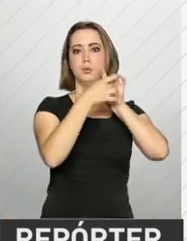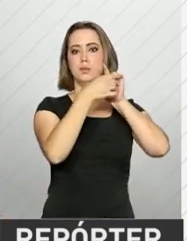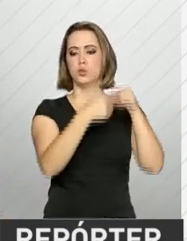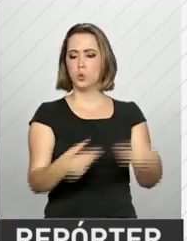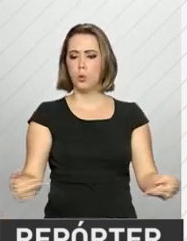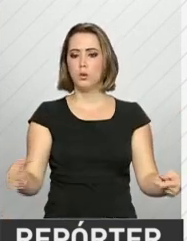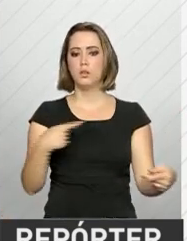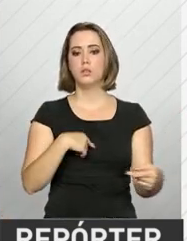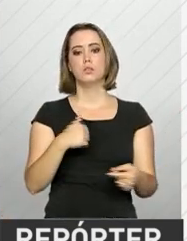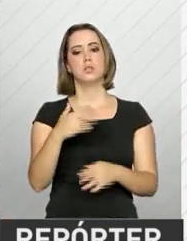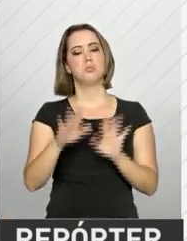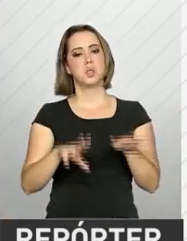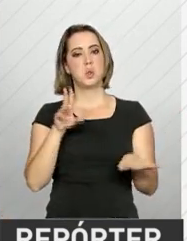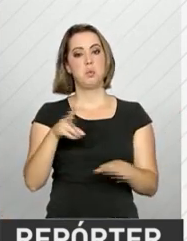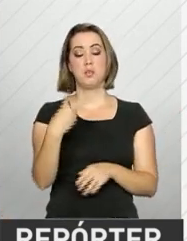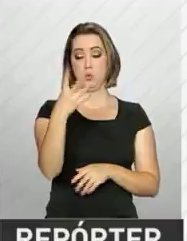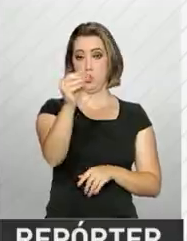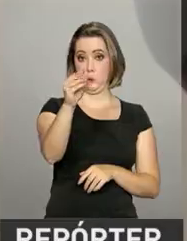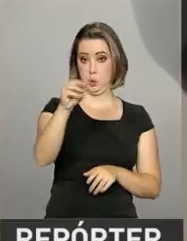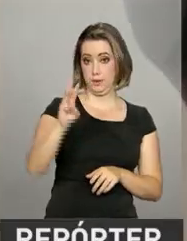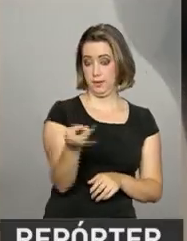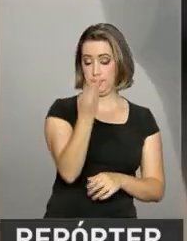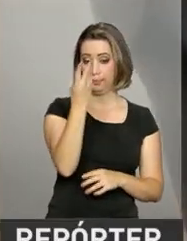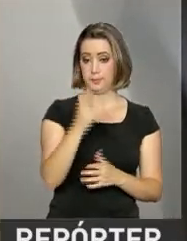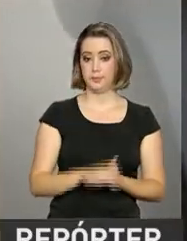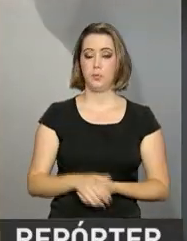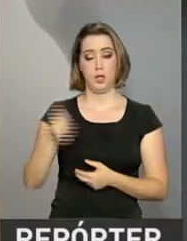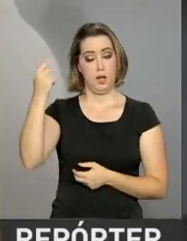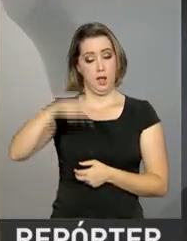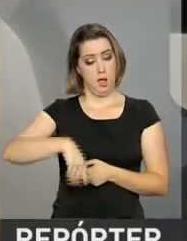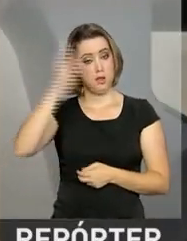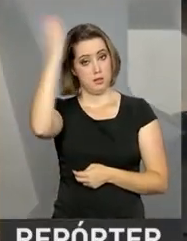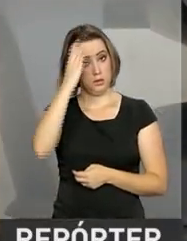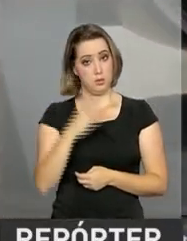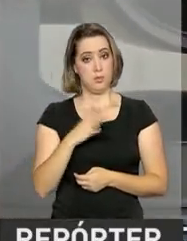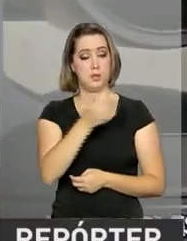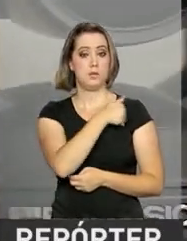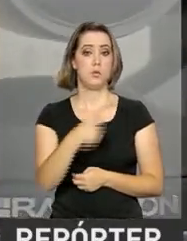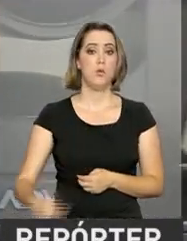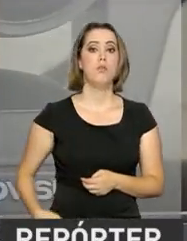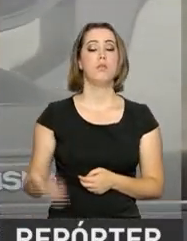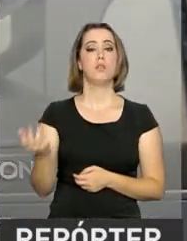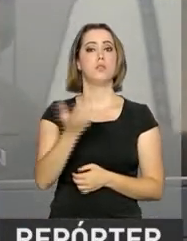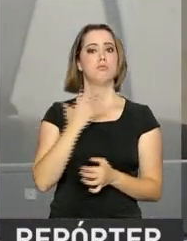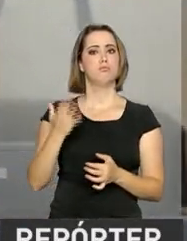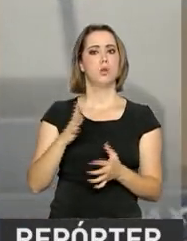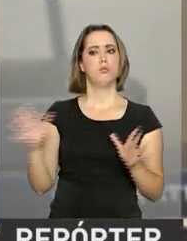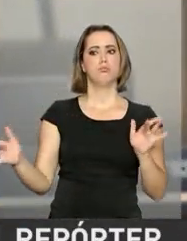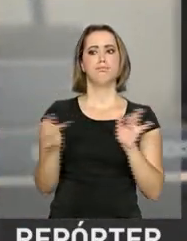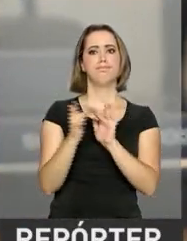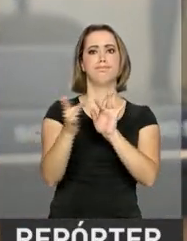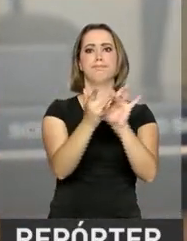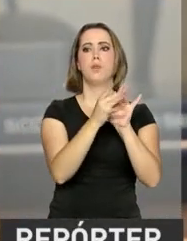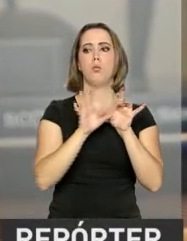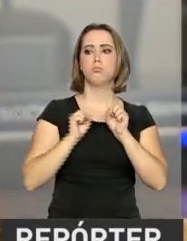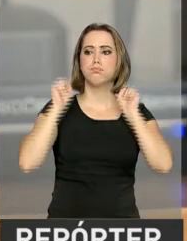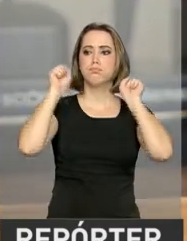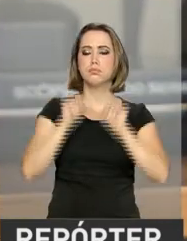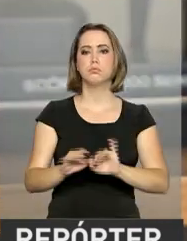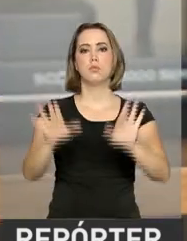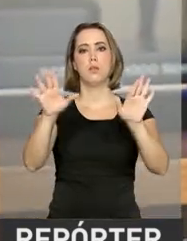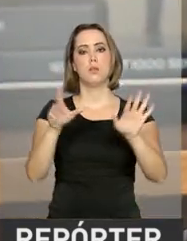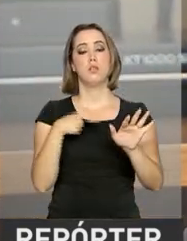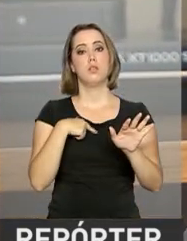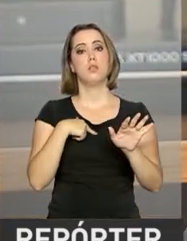ficar entre 100 e 200 milhões aqui no brasil o governo quer expandir as conexões máquina máquina e por isso